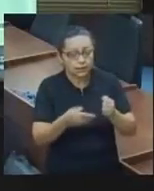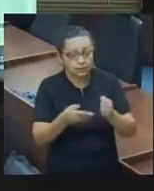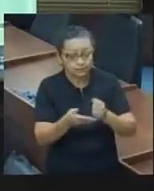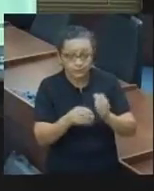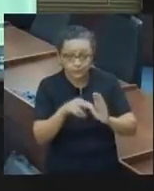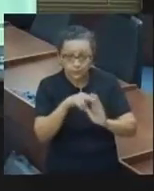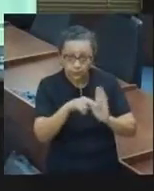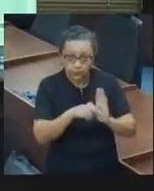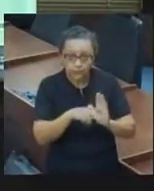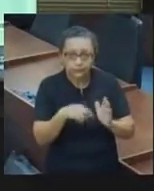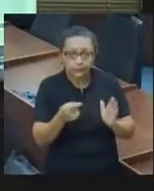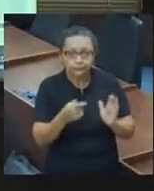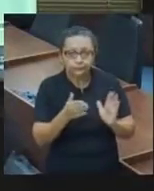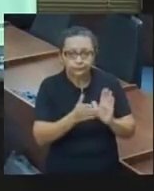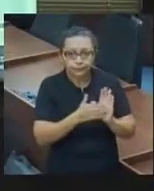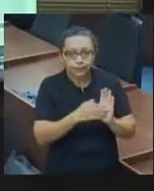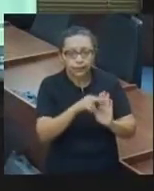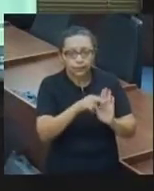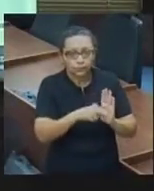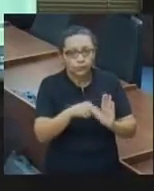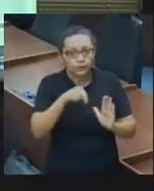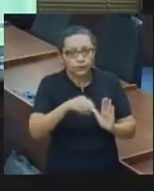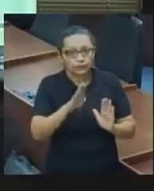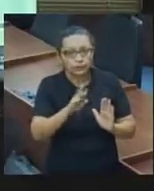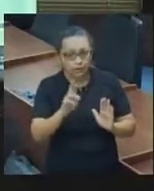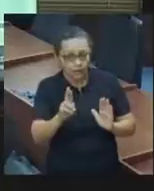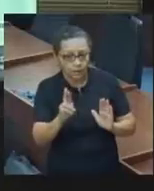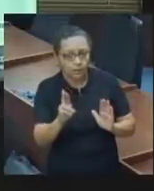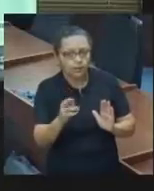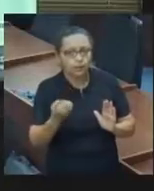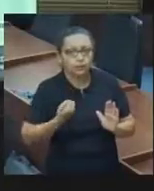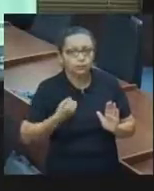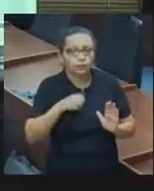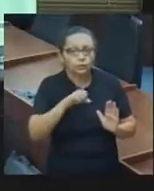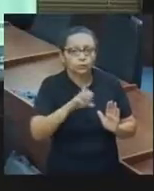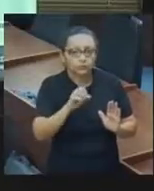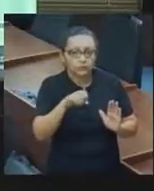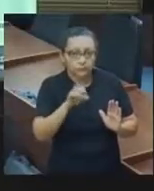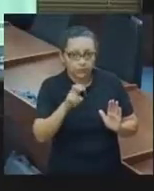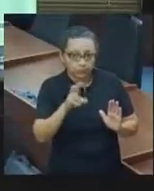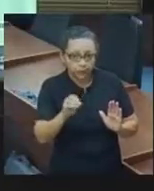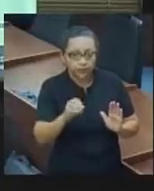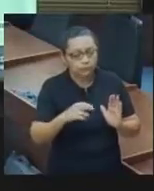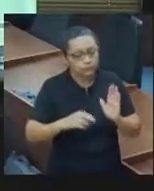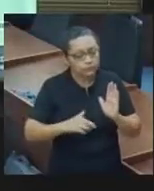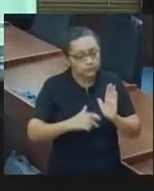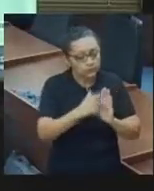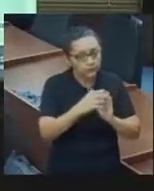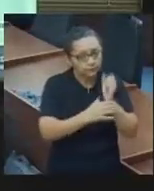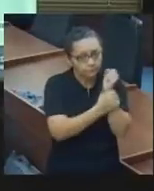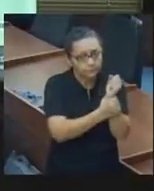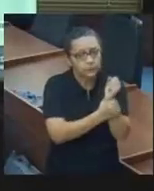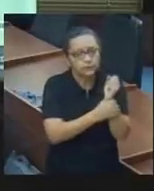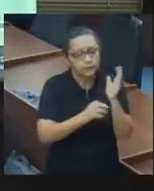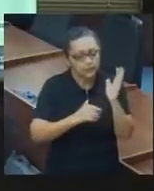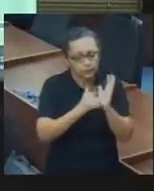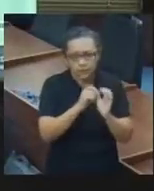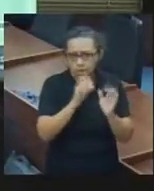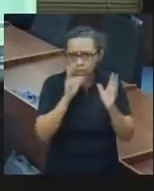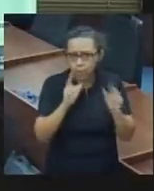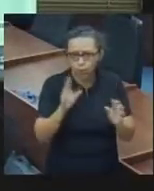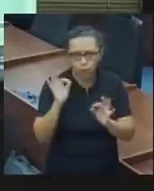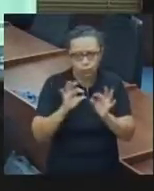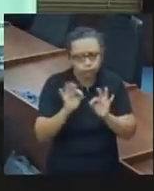aqui a norma da nbr 9050 versão 2004 escada fixa de grau tem que ser essas medidas